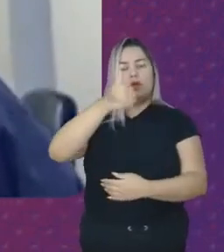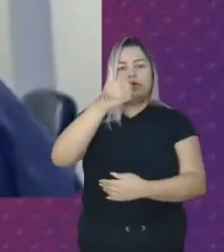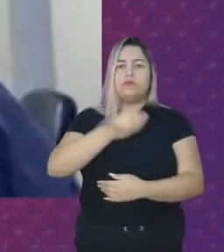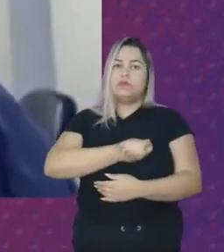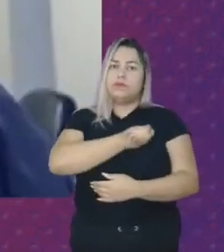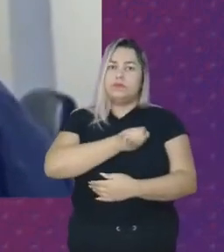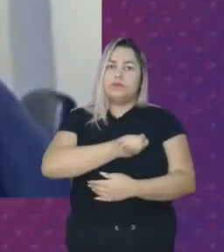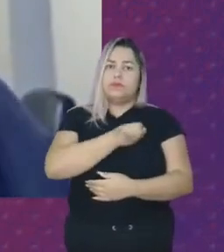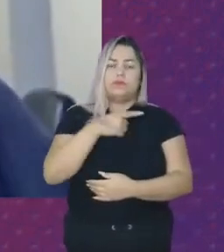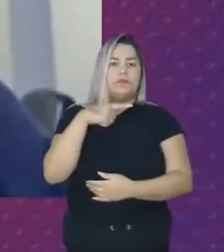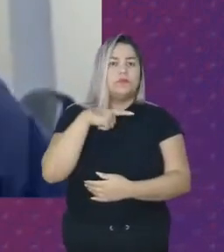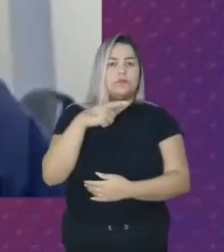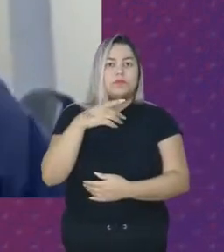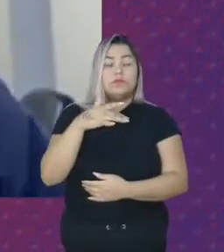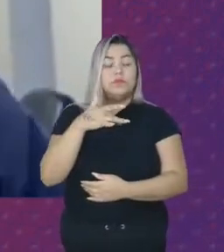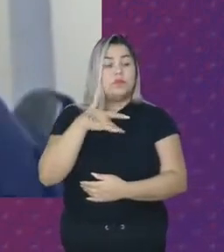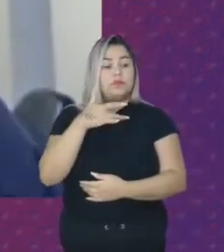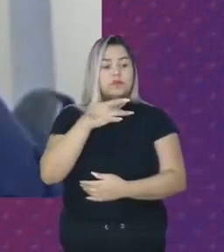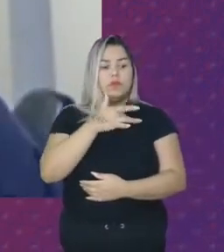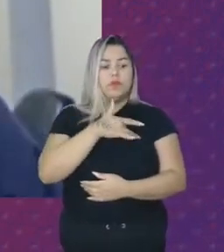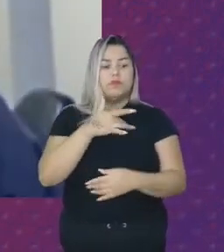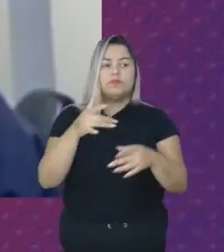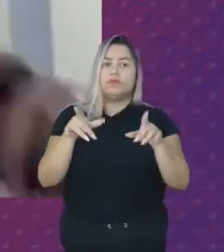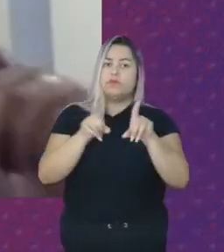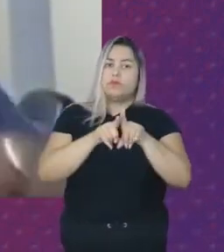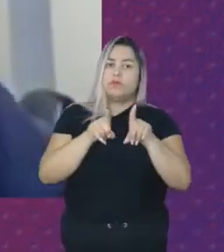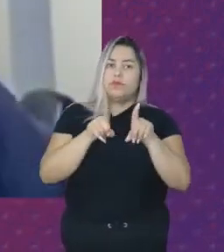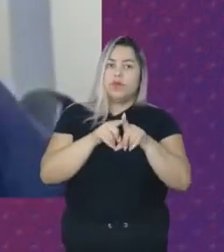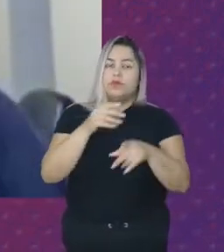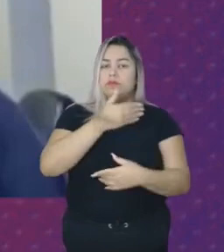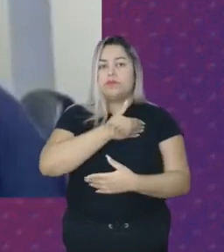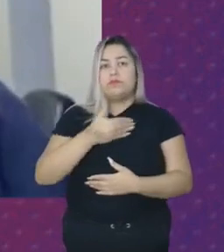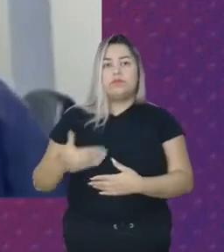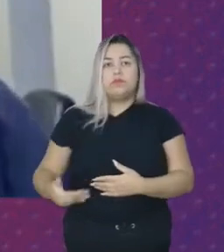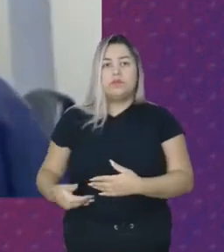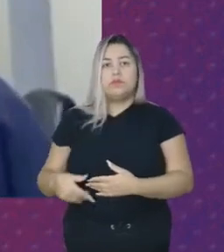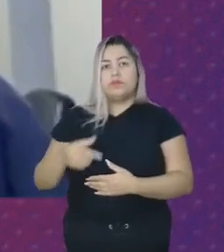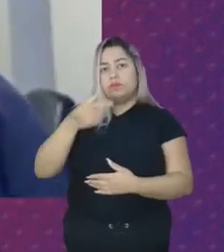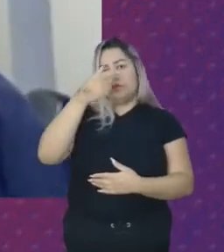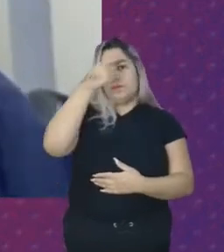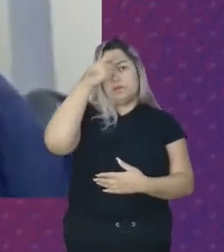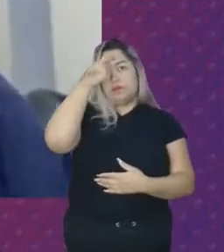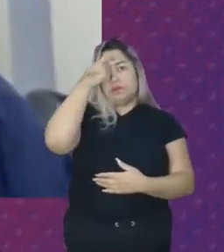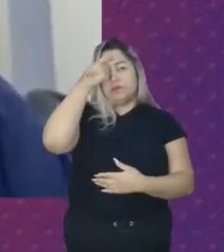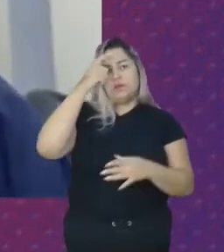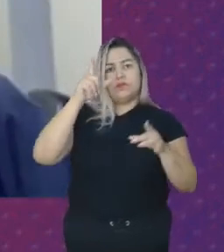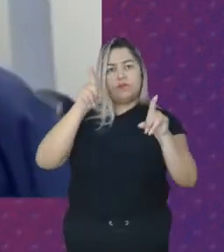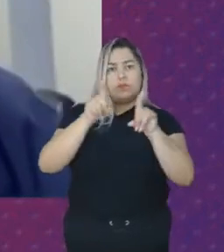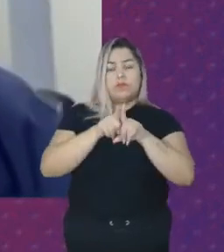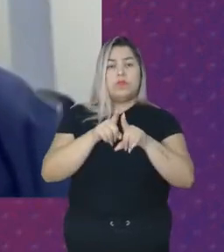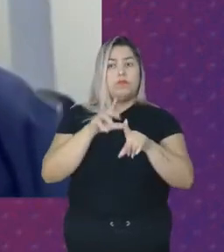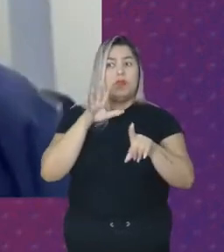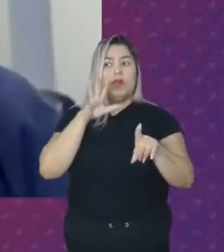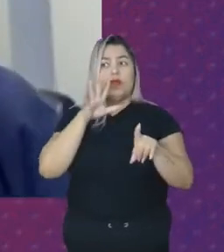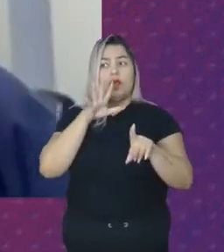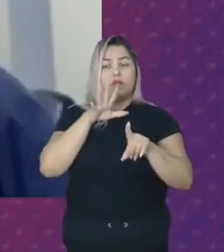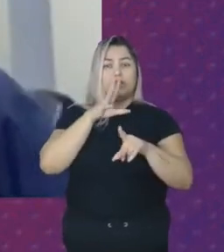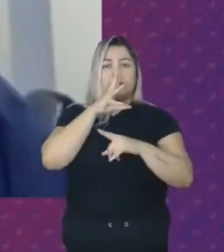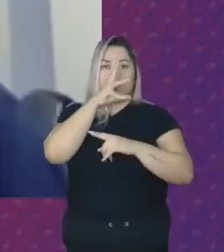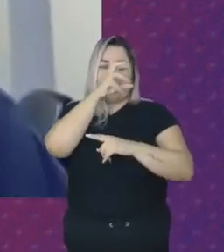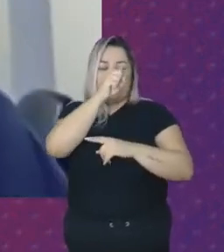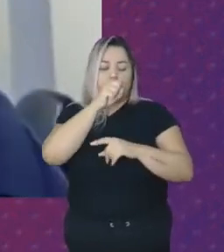ter saúde. Mas o governo que aí estava tanto tem consciência disso que atacou fortemente